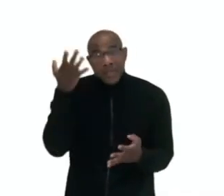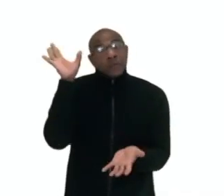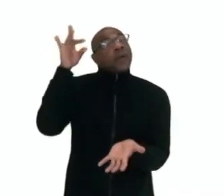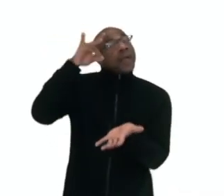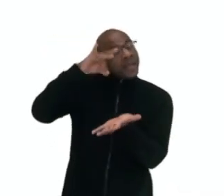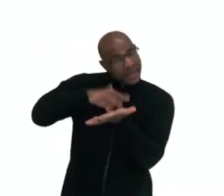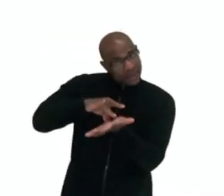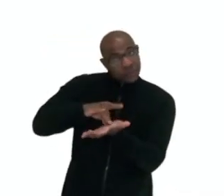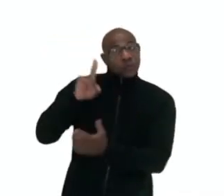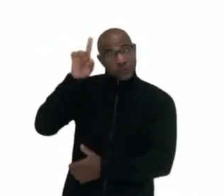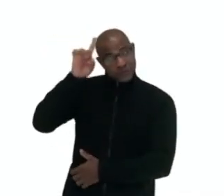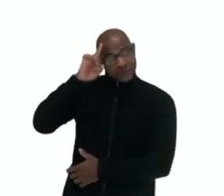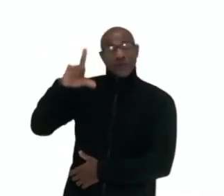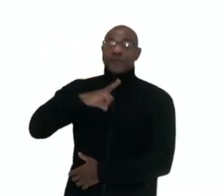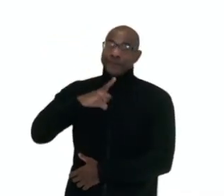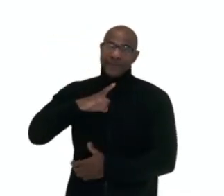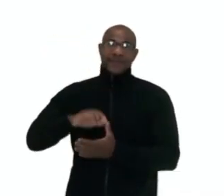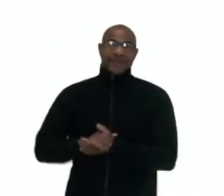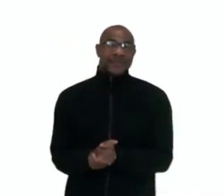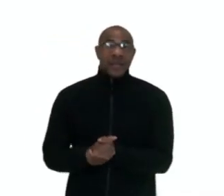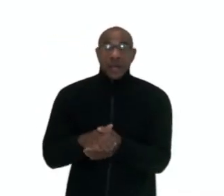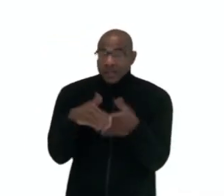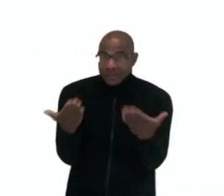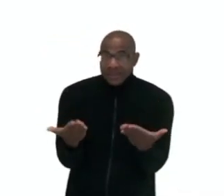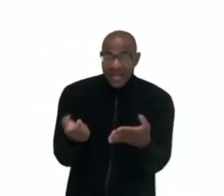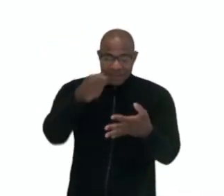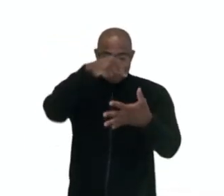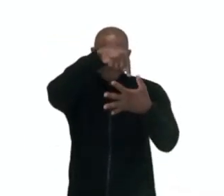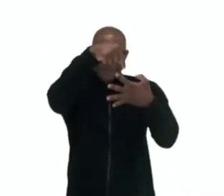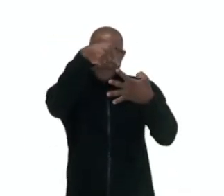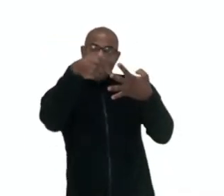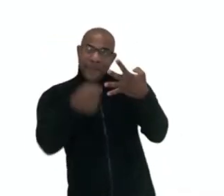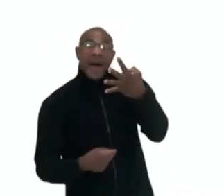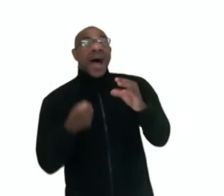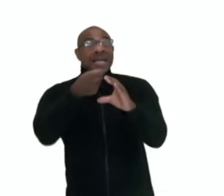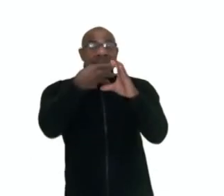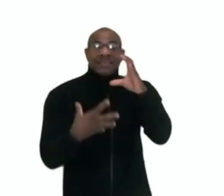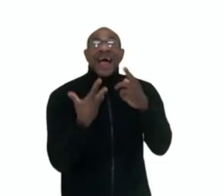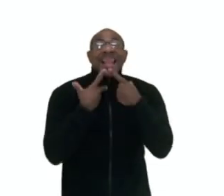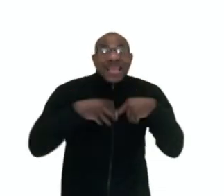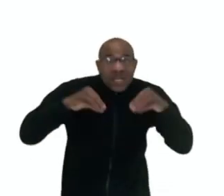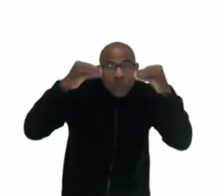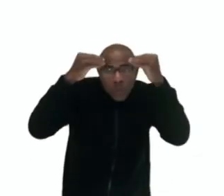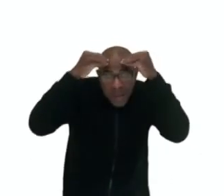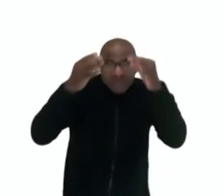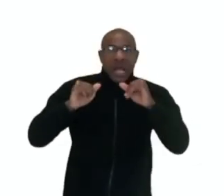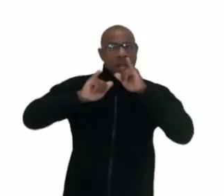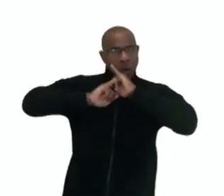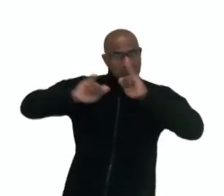atuais e cotidianos. Então, as características da linguagem de uma